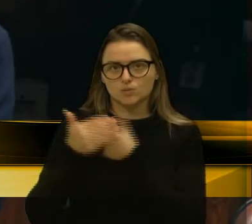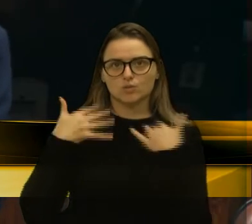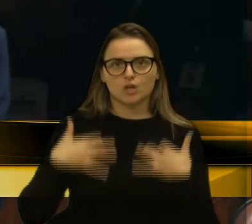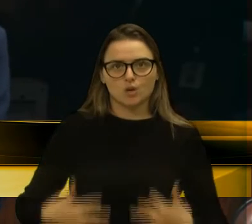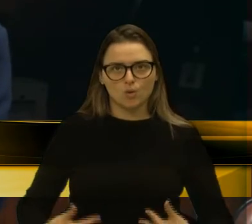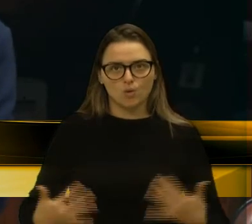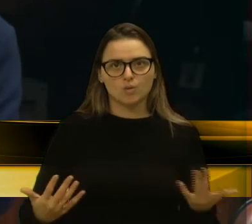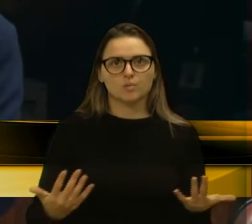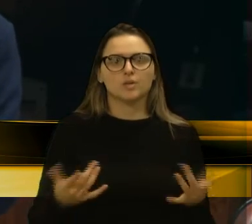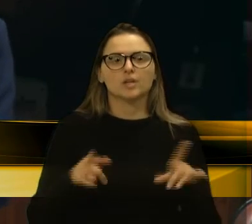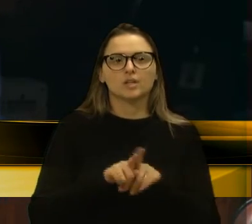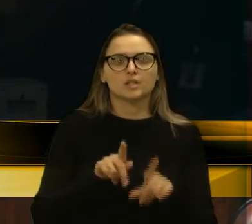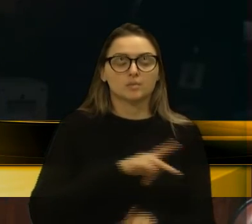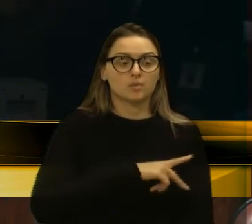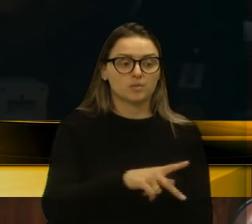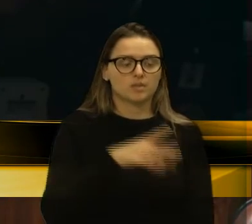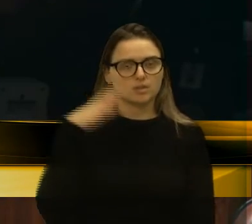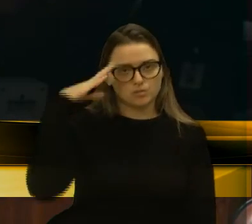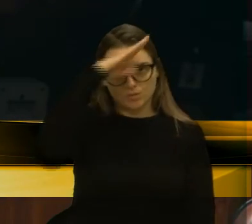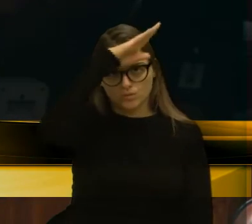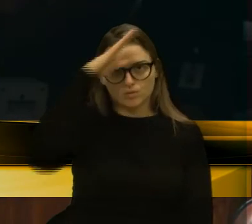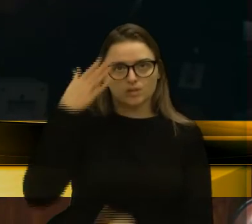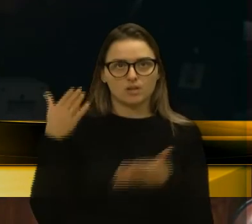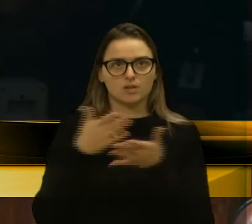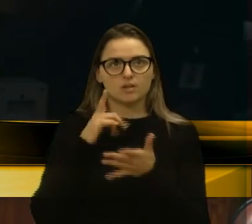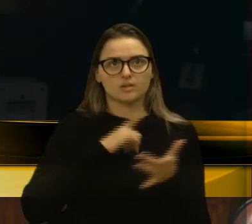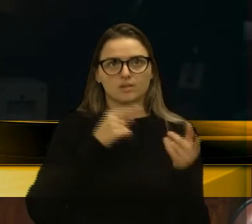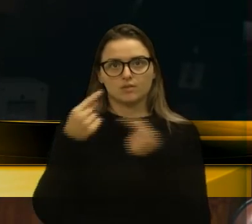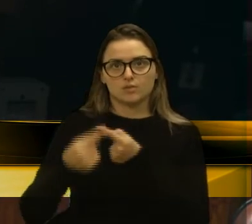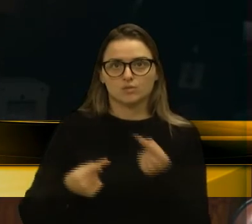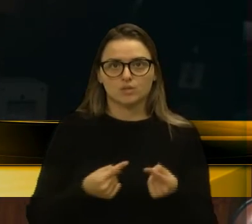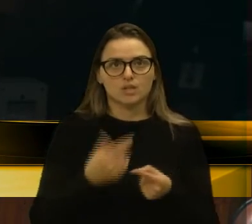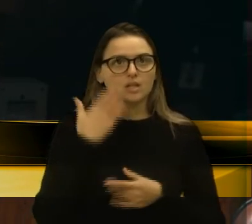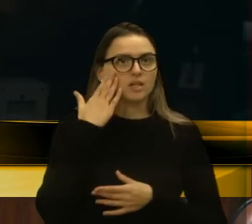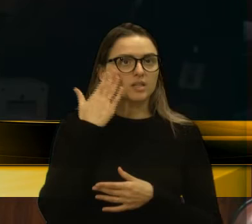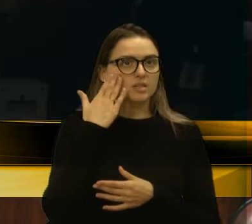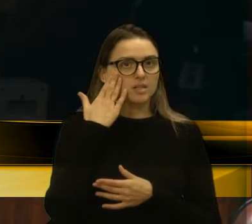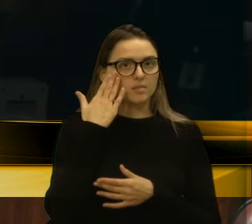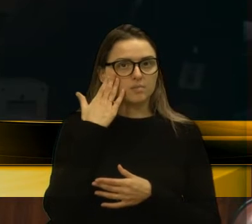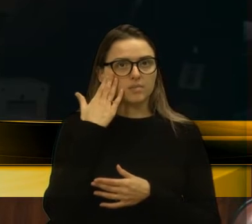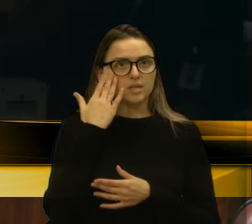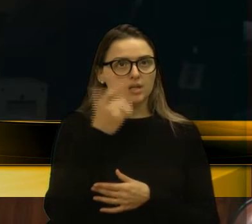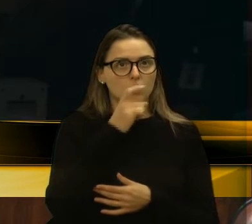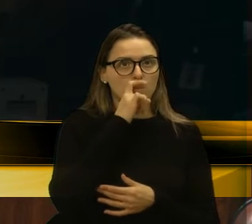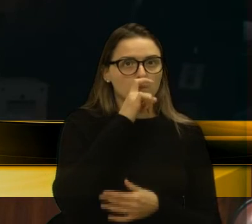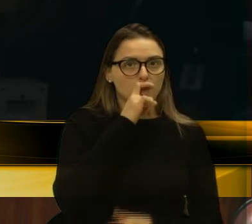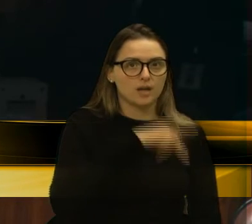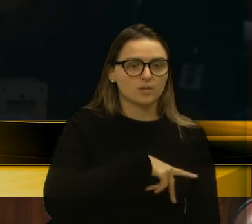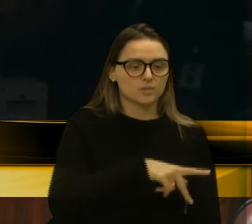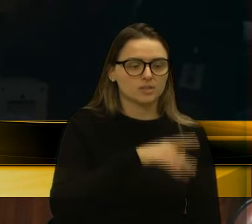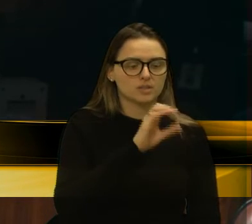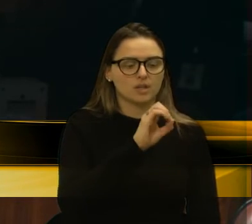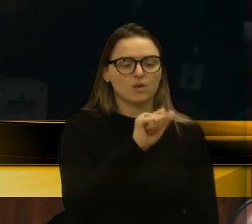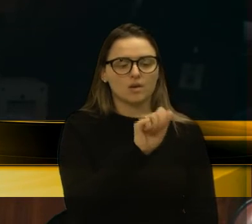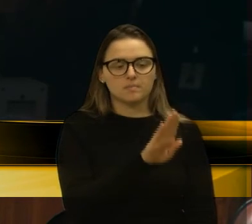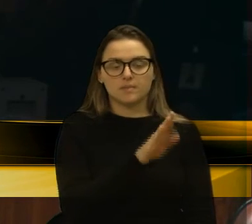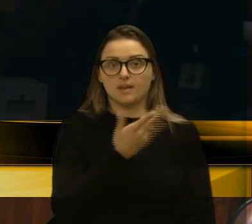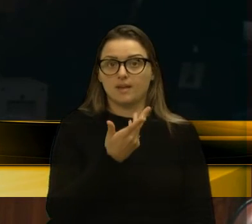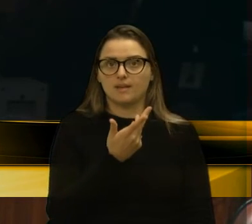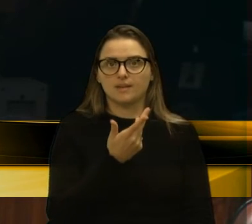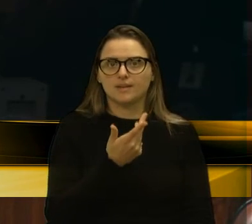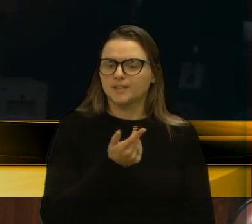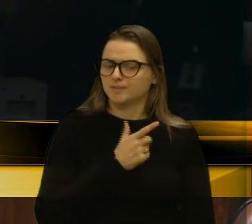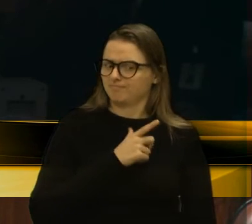Agora mesmo o presidente Bolsonaro teve uma polêmica que sabia onde é que tinha ido parar o pai do presidente da OAB. Então nós vemos